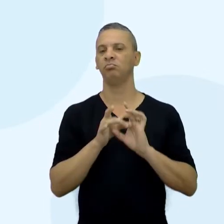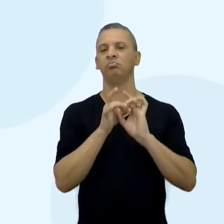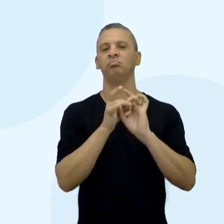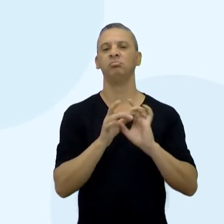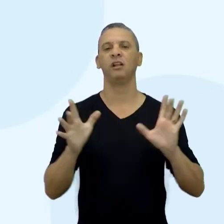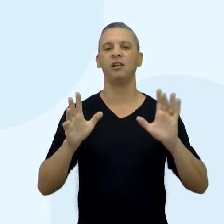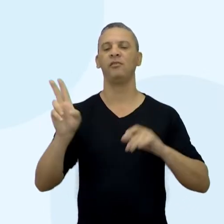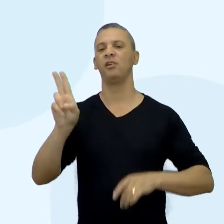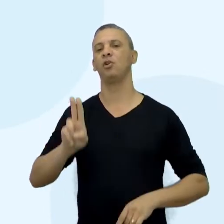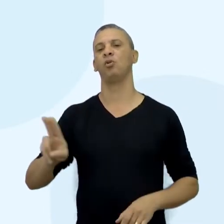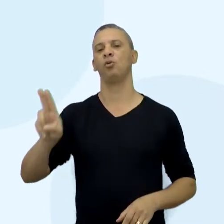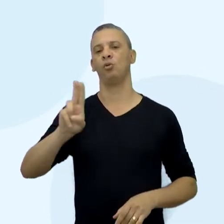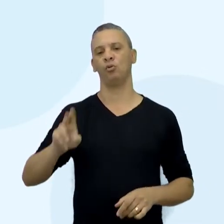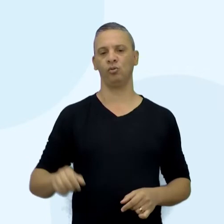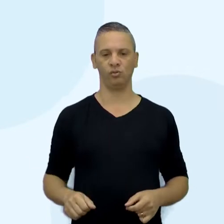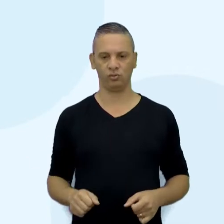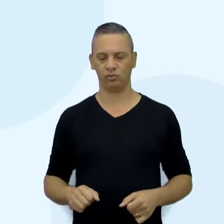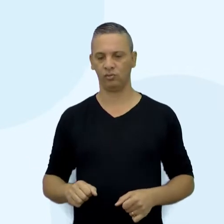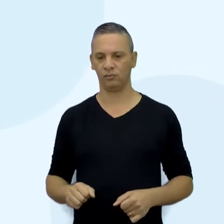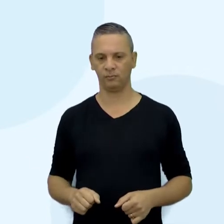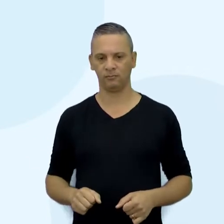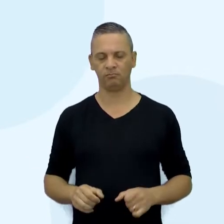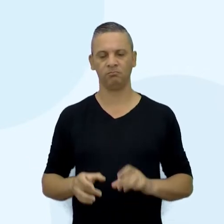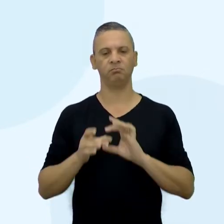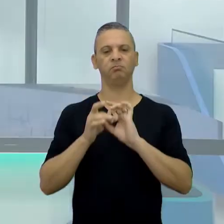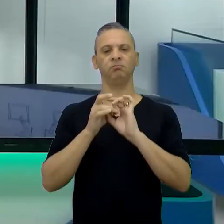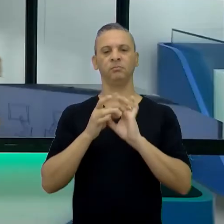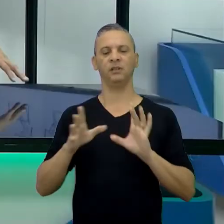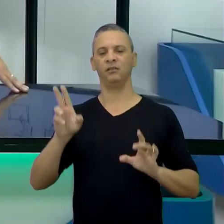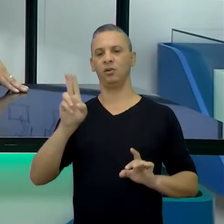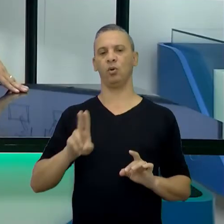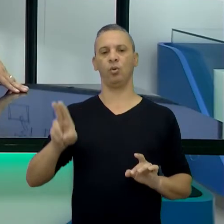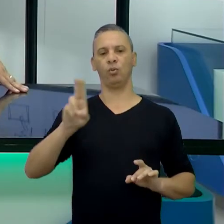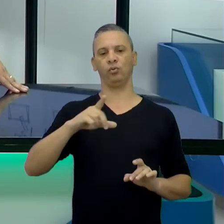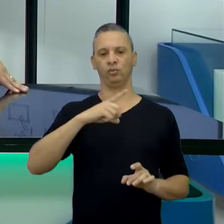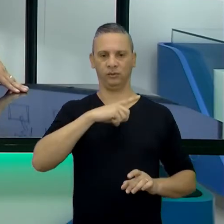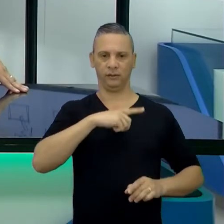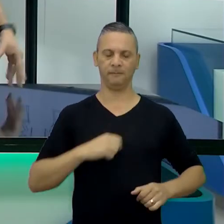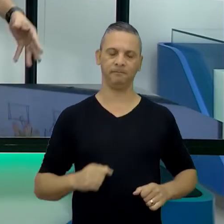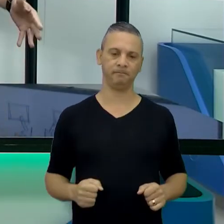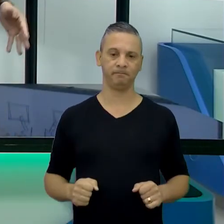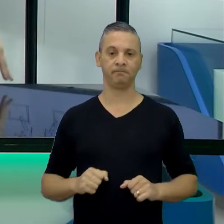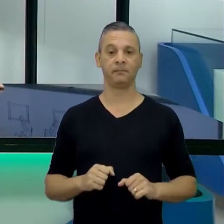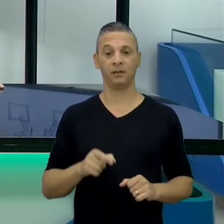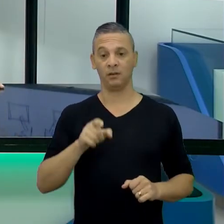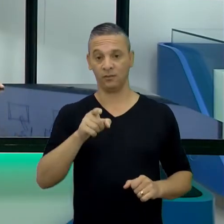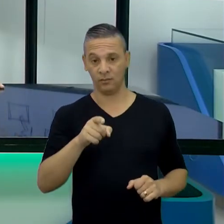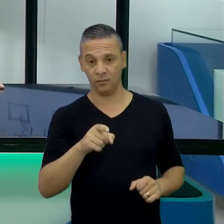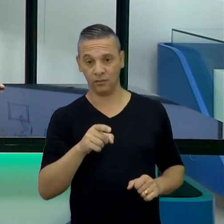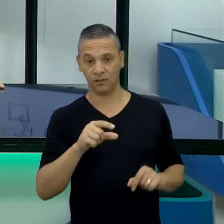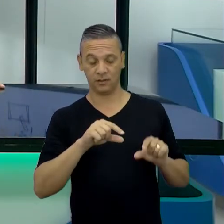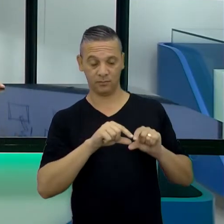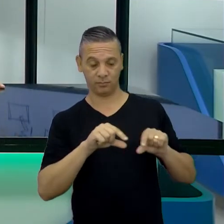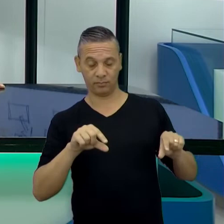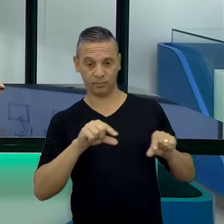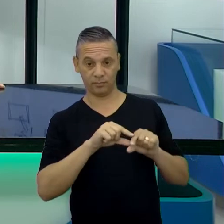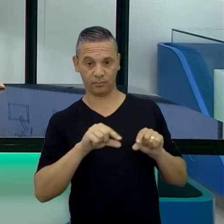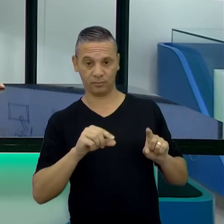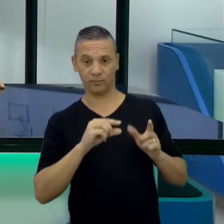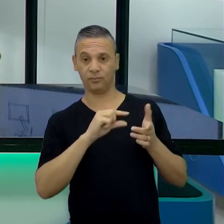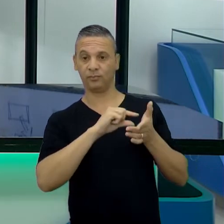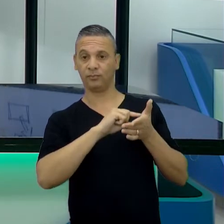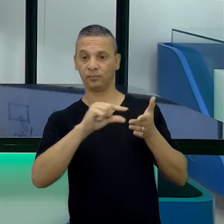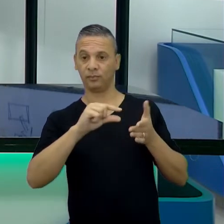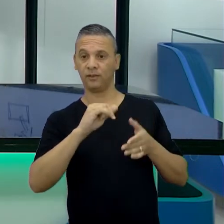usar à vontade. Por exemplo... O copyleft... Direito livre, posso usar. Copyright, por Desde exemplo... que você coloque também, você pegou...